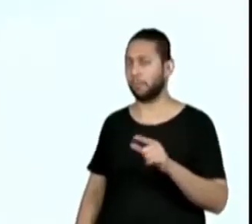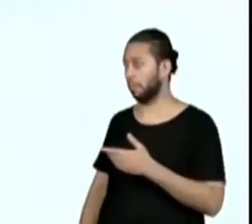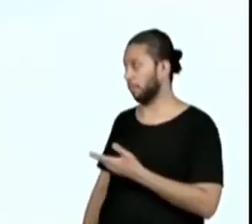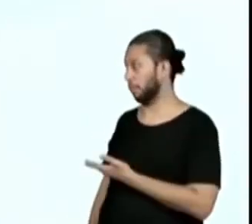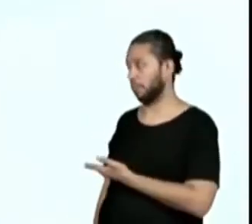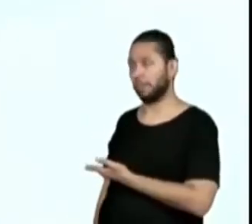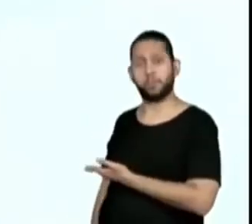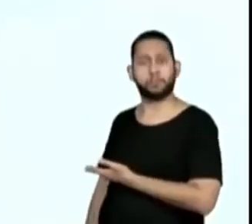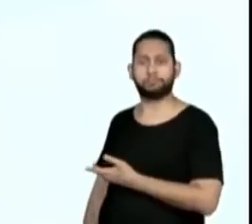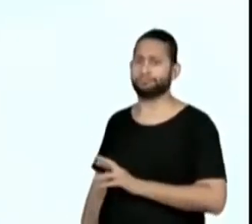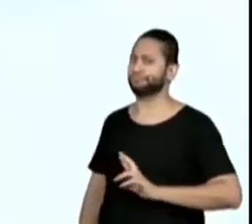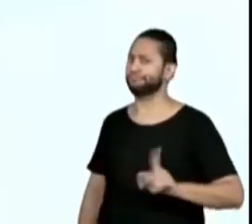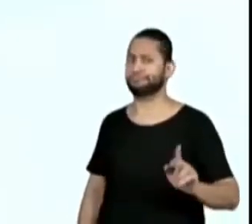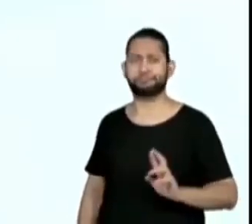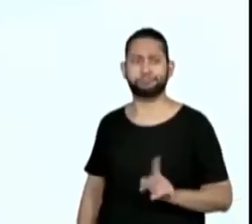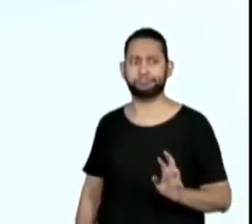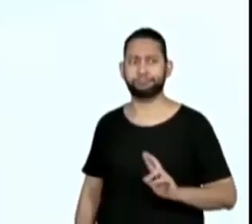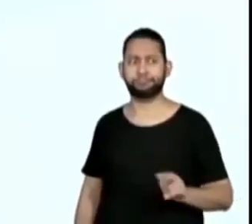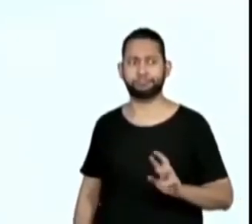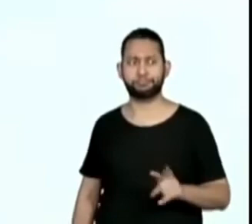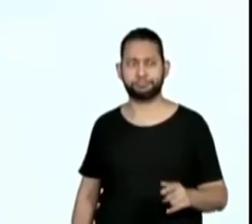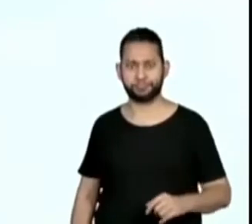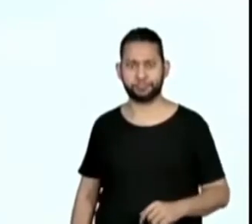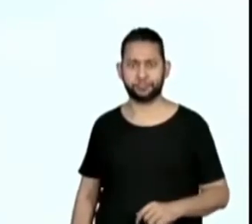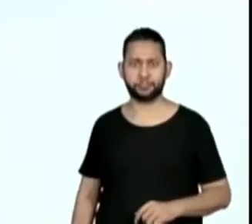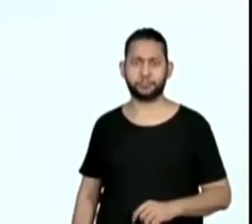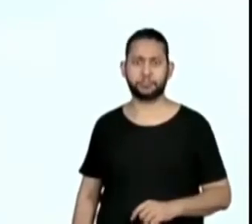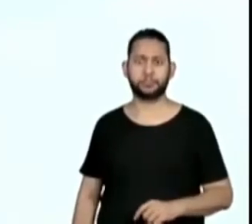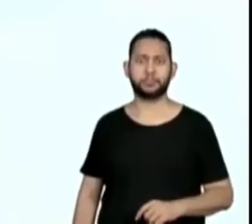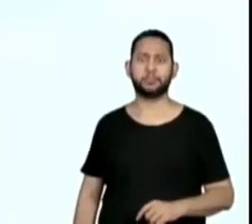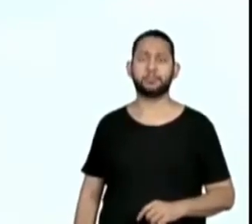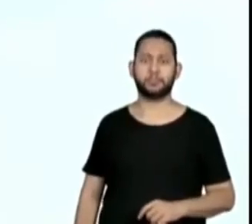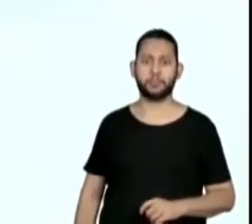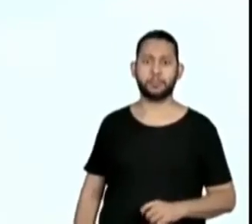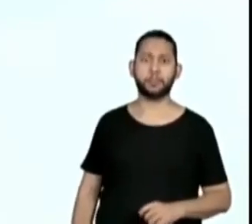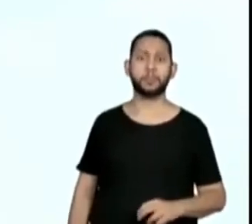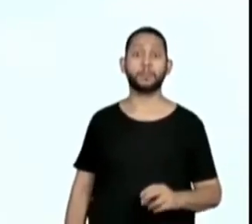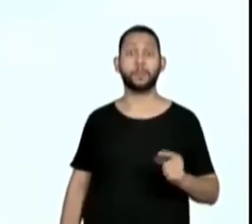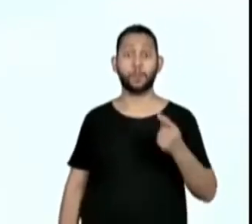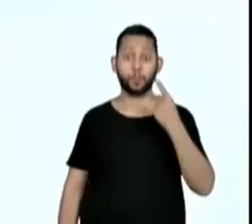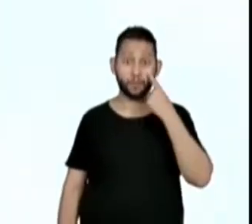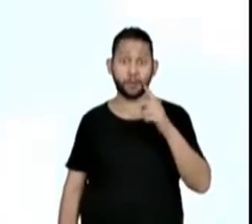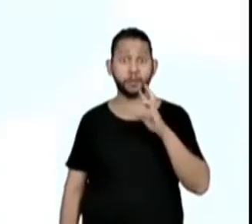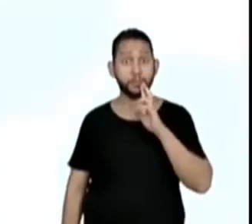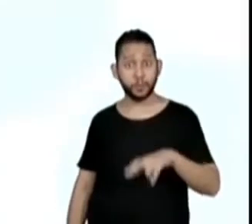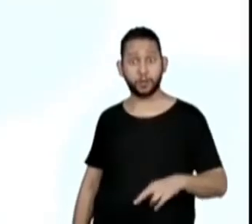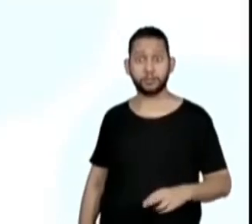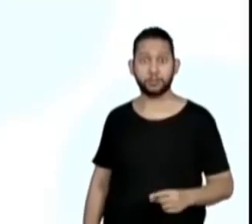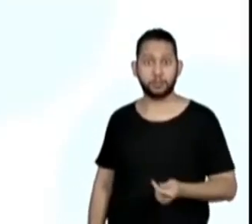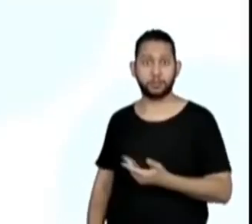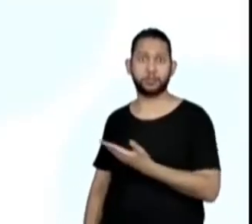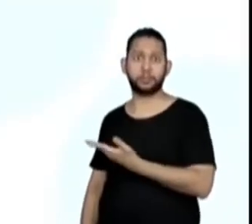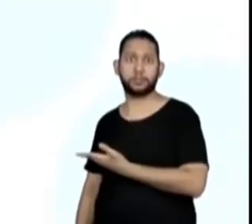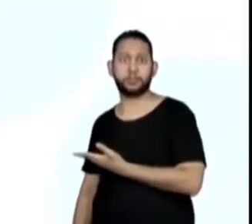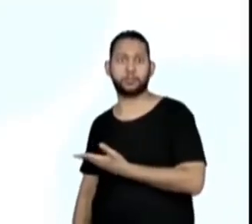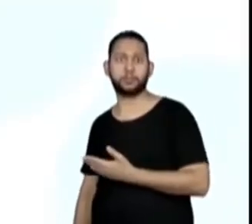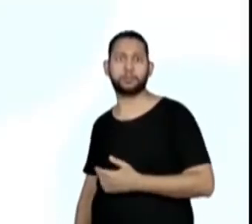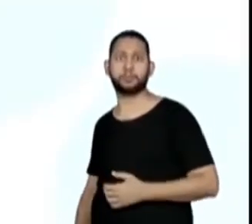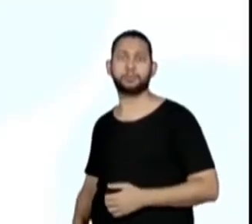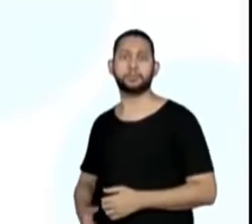Isósceles. Ah, não. Turma, nenhum ângulo reto. Vamos conferir a resposta e dar um print? Vamos